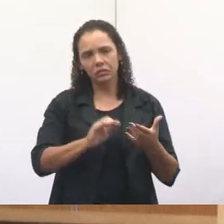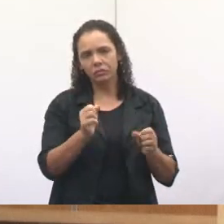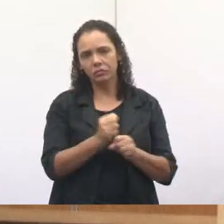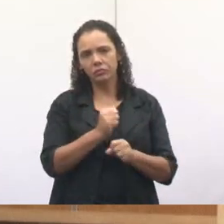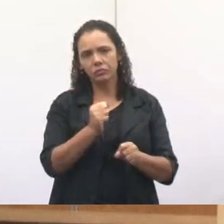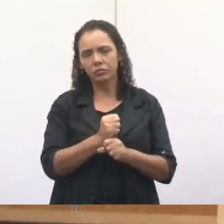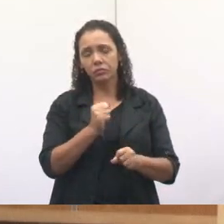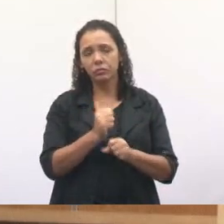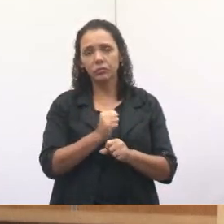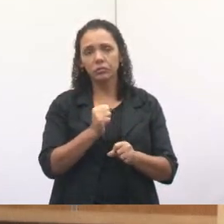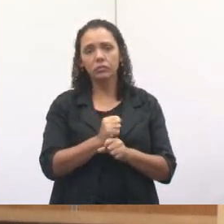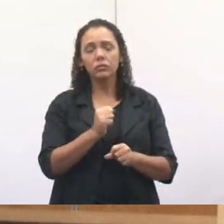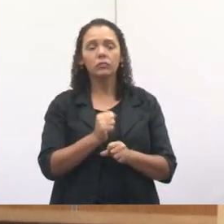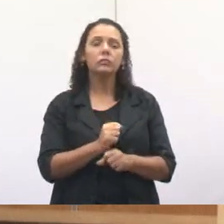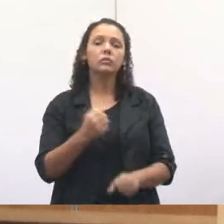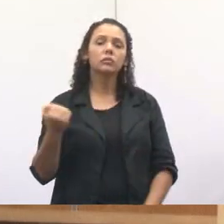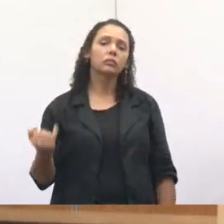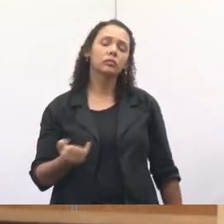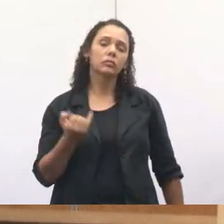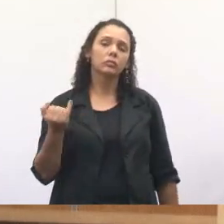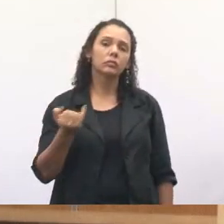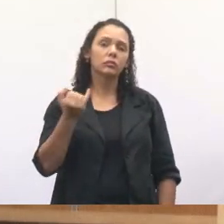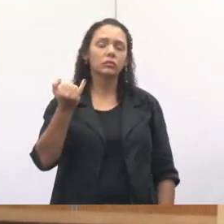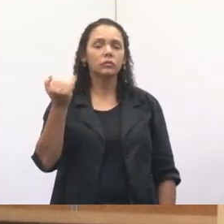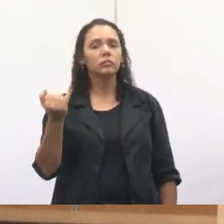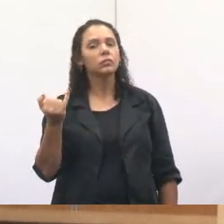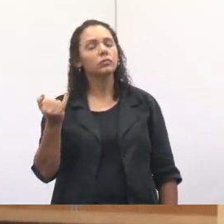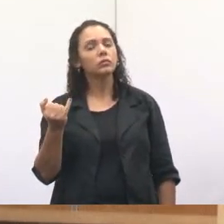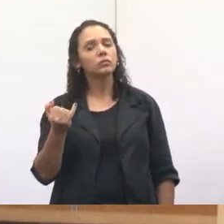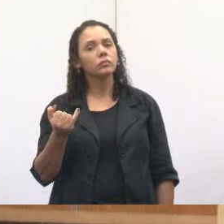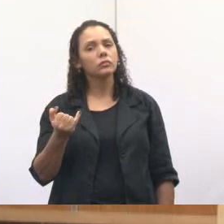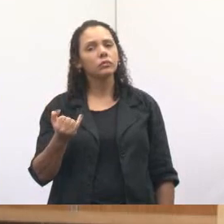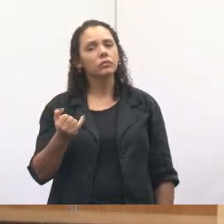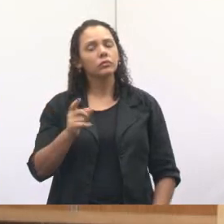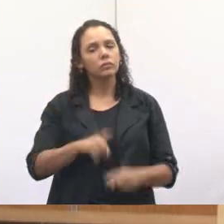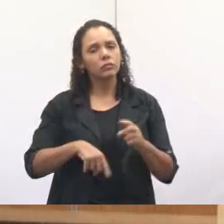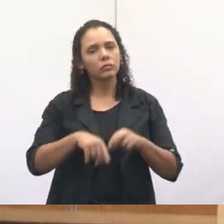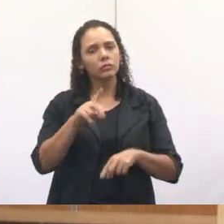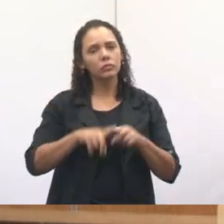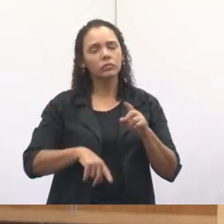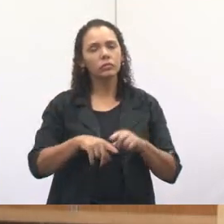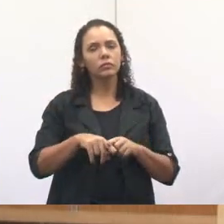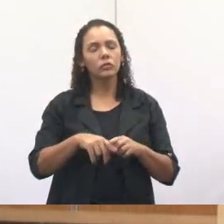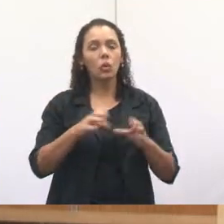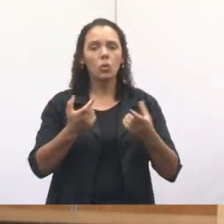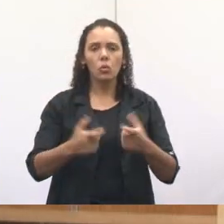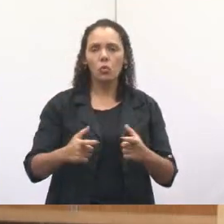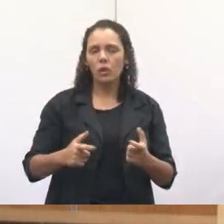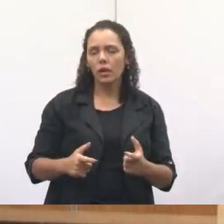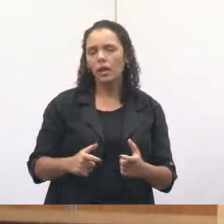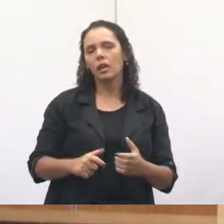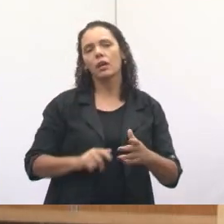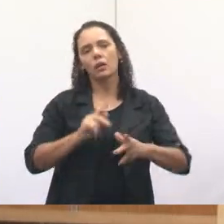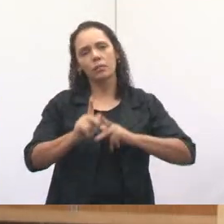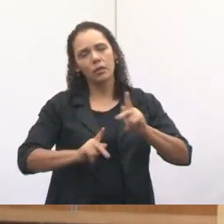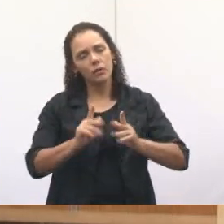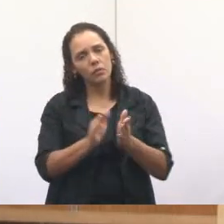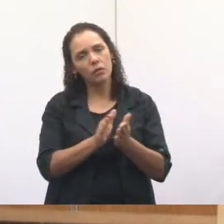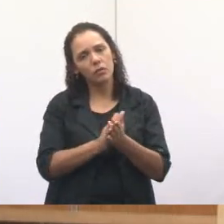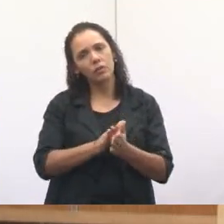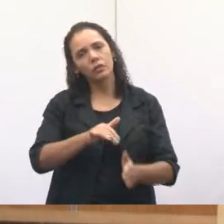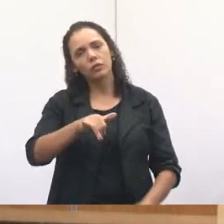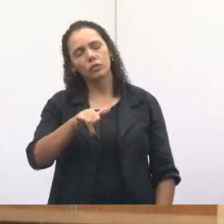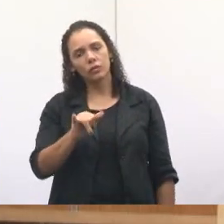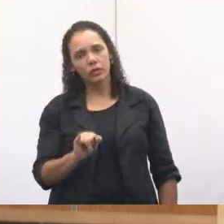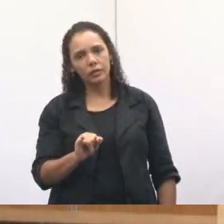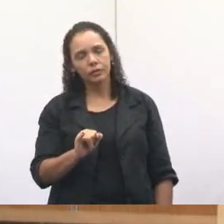construção desse importante equipamento para a população idosa de Jacareí, que é o centro dia, o centro de convivência dos